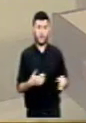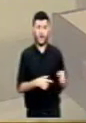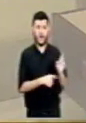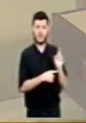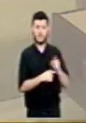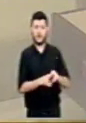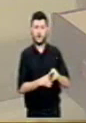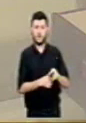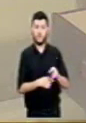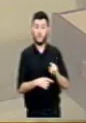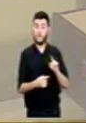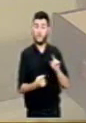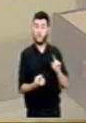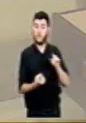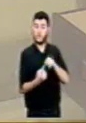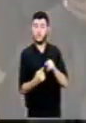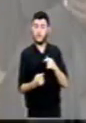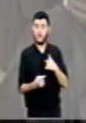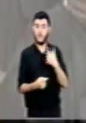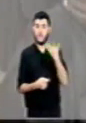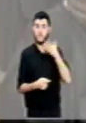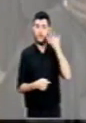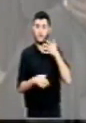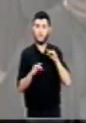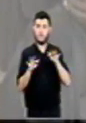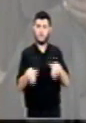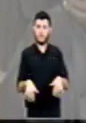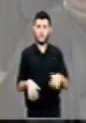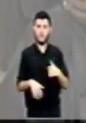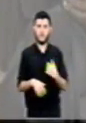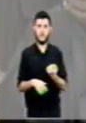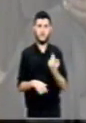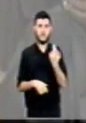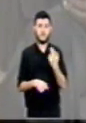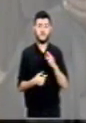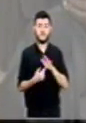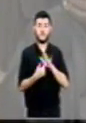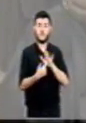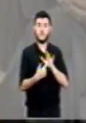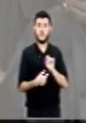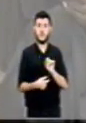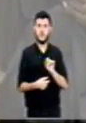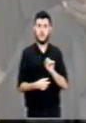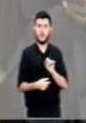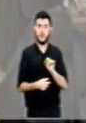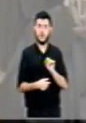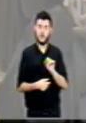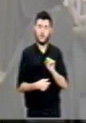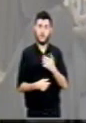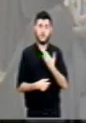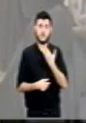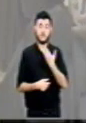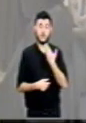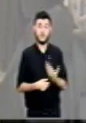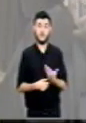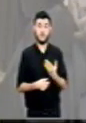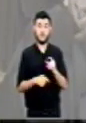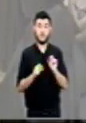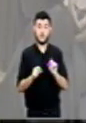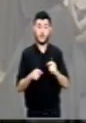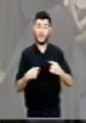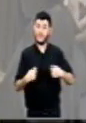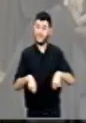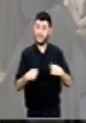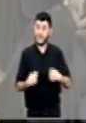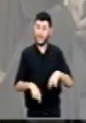só para finalizar, Silas, resta demonstrada a licitude e a desnecessidade de se manter apreendidos os equipamentos.